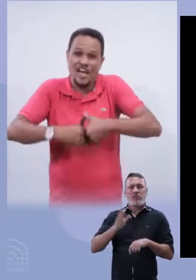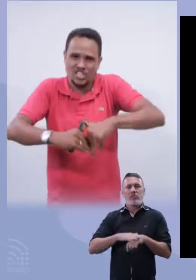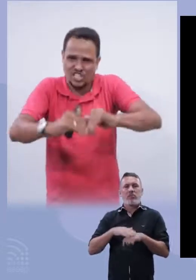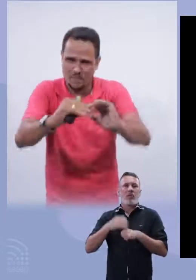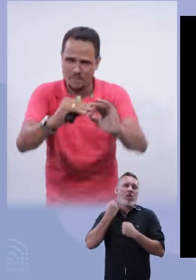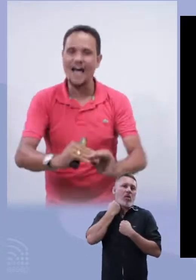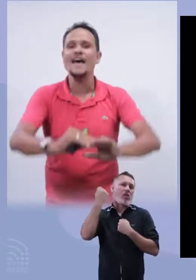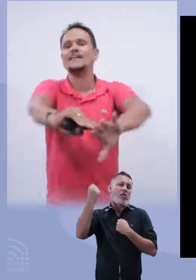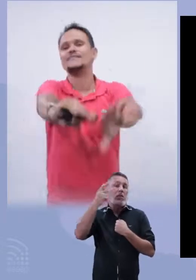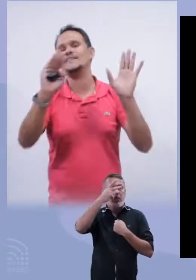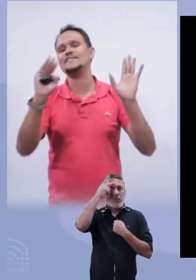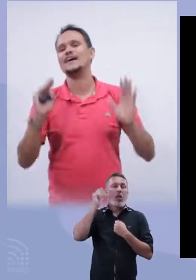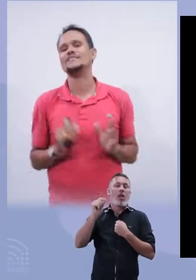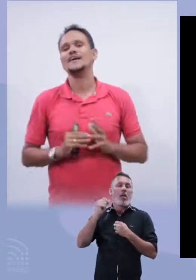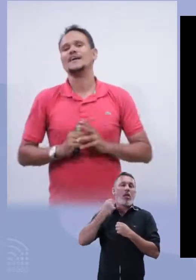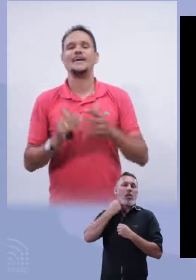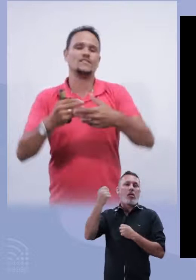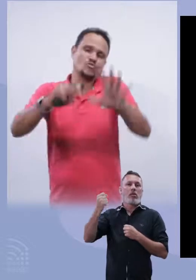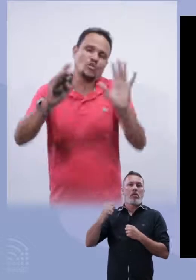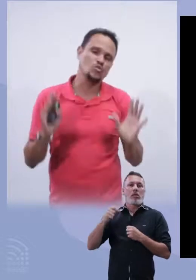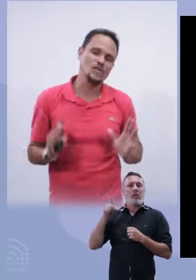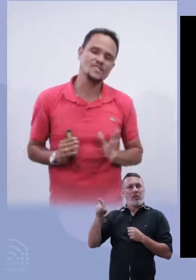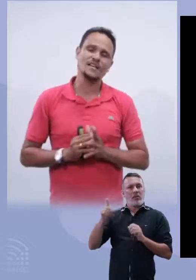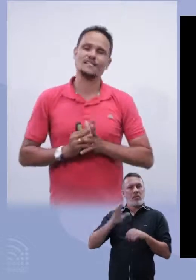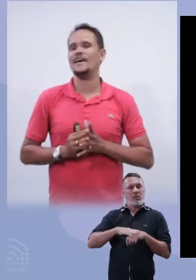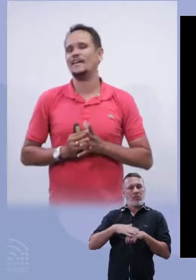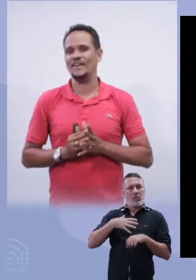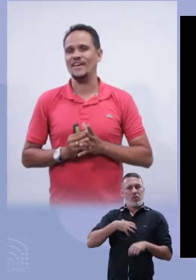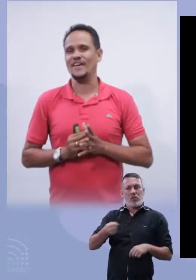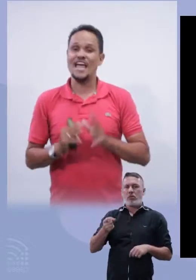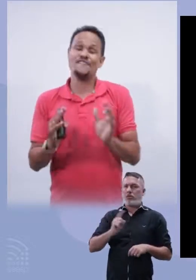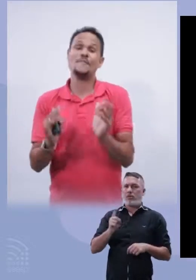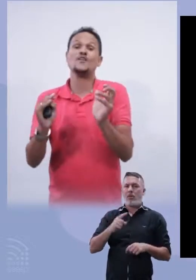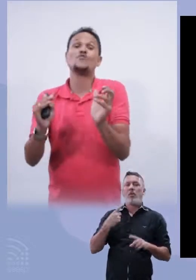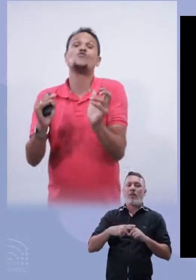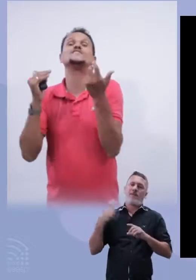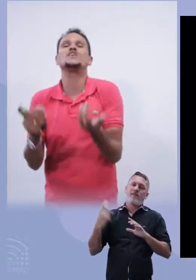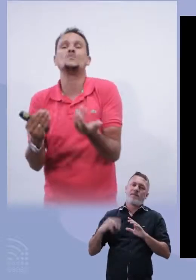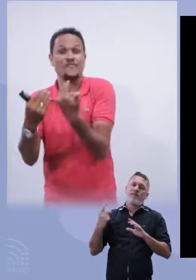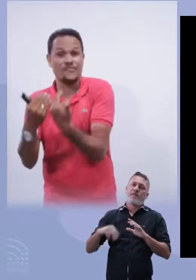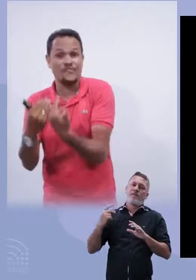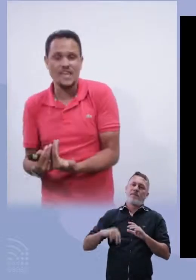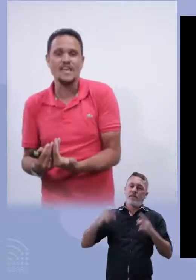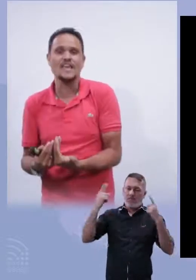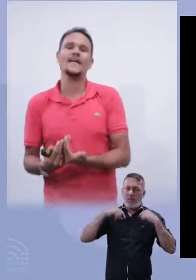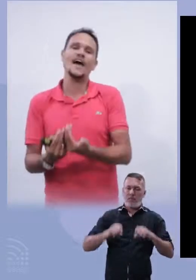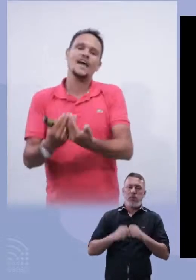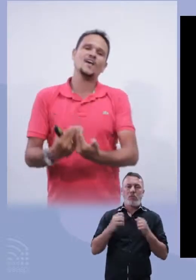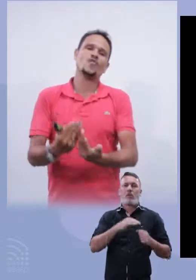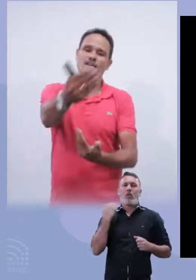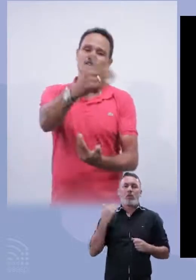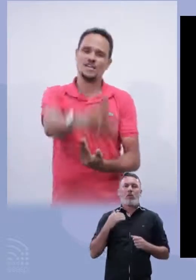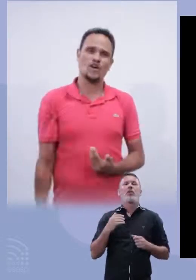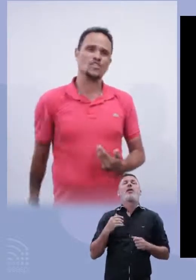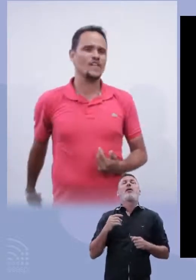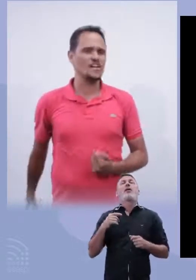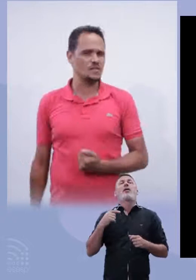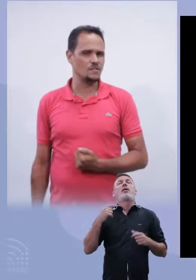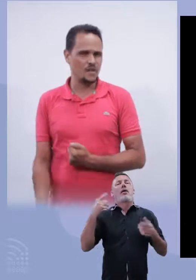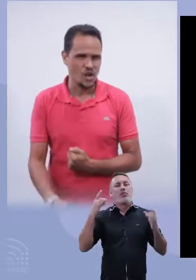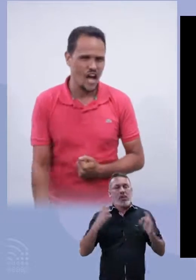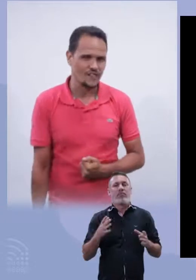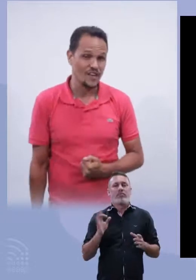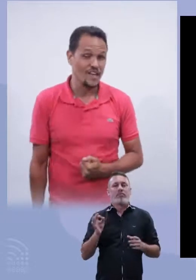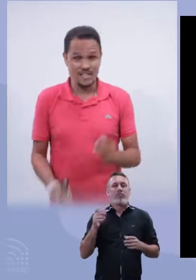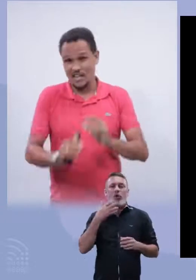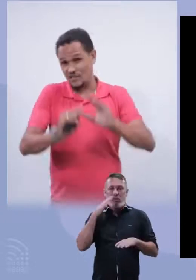morrendo vítima dessas torturas que ele teve. E aí a família conseguiu, enfim, reconhecer a história do